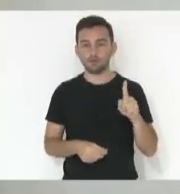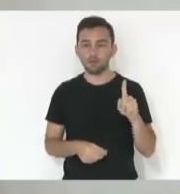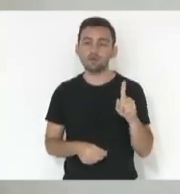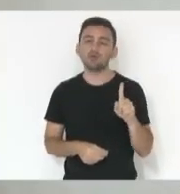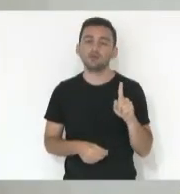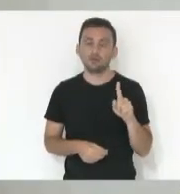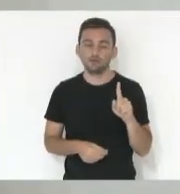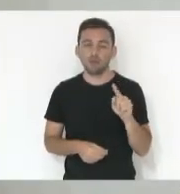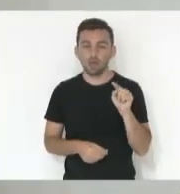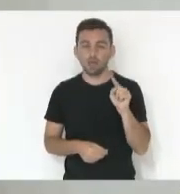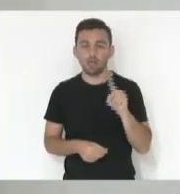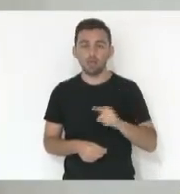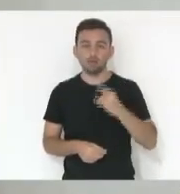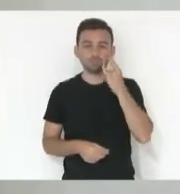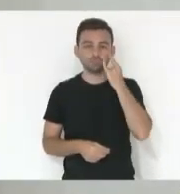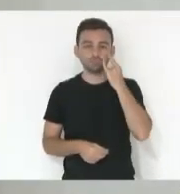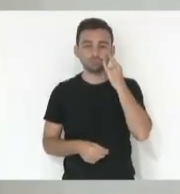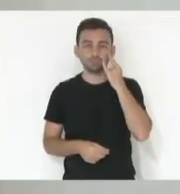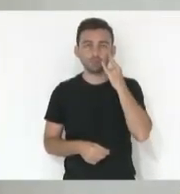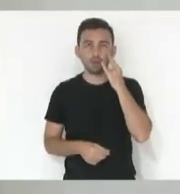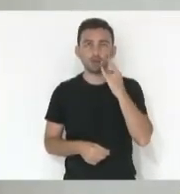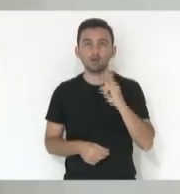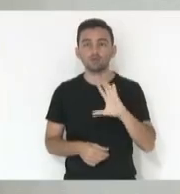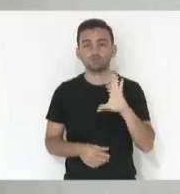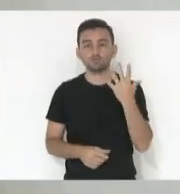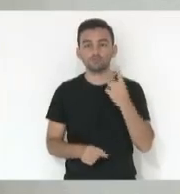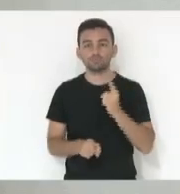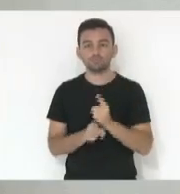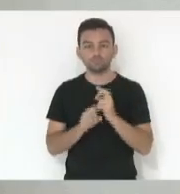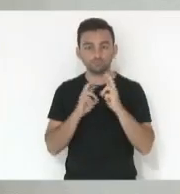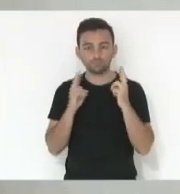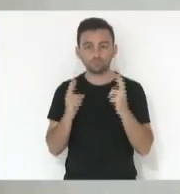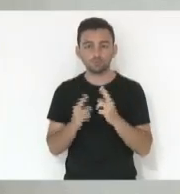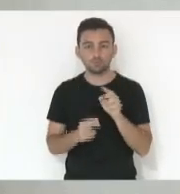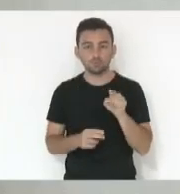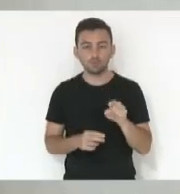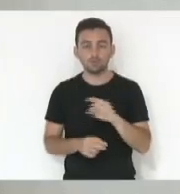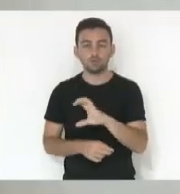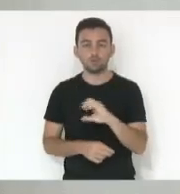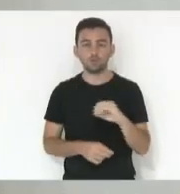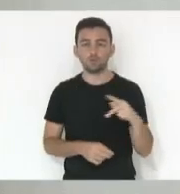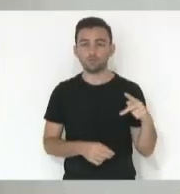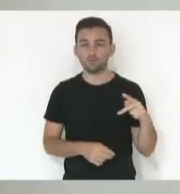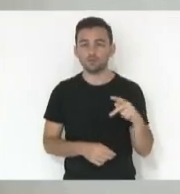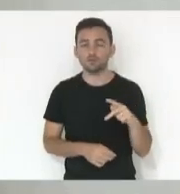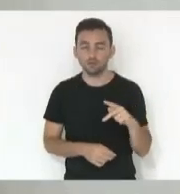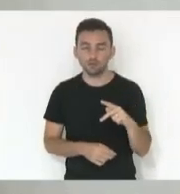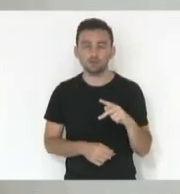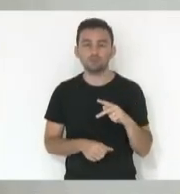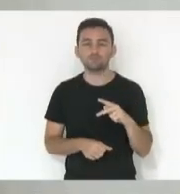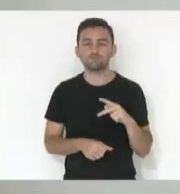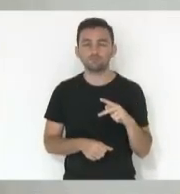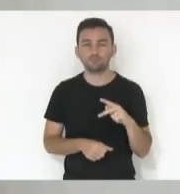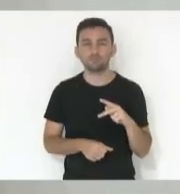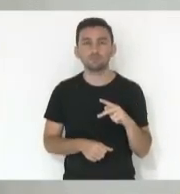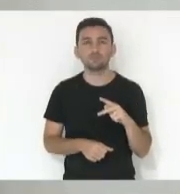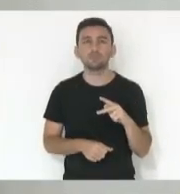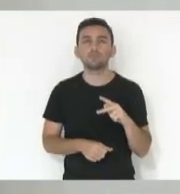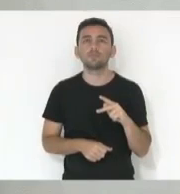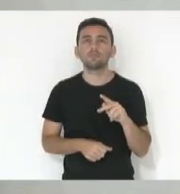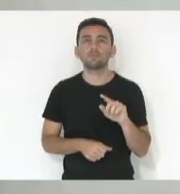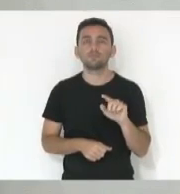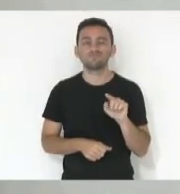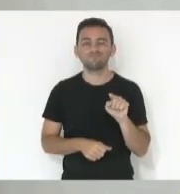Nadal. Tivemos um importante encontro lá na sede da cooperativa Auri Verde, e com